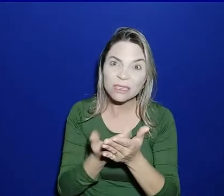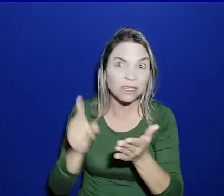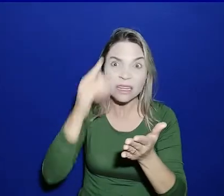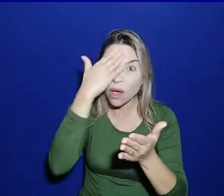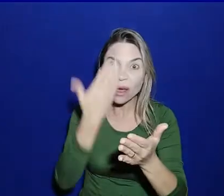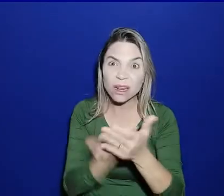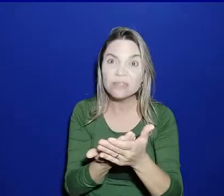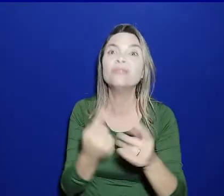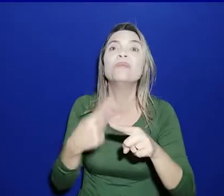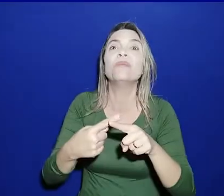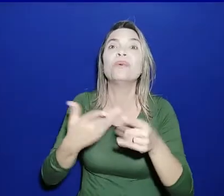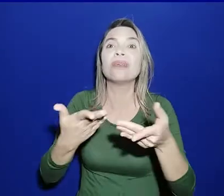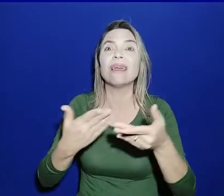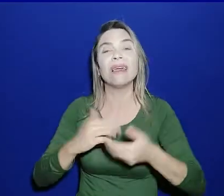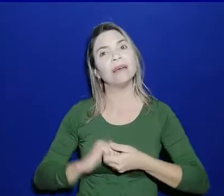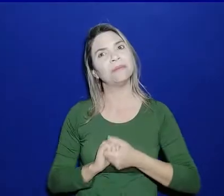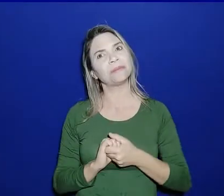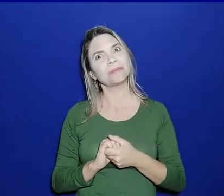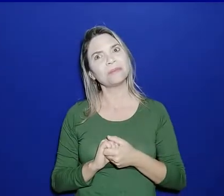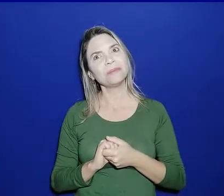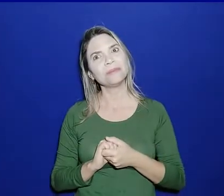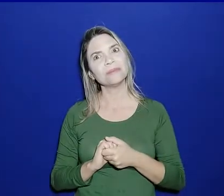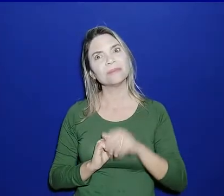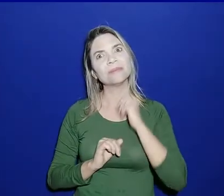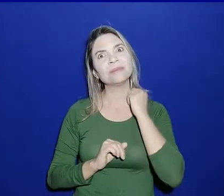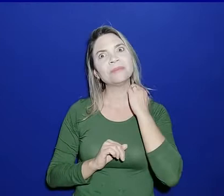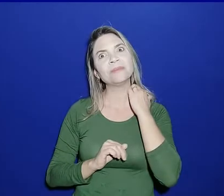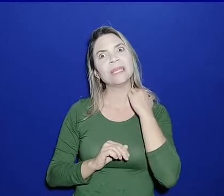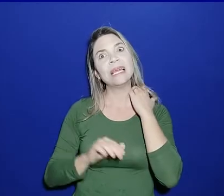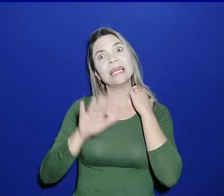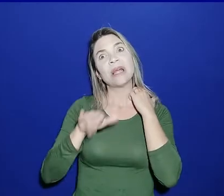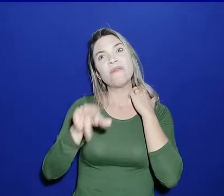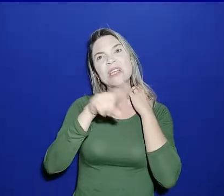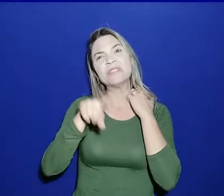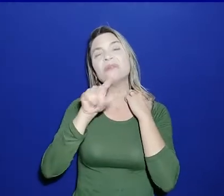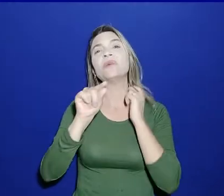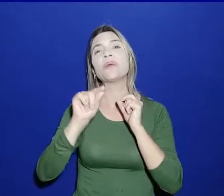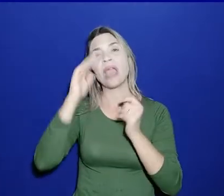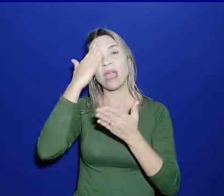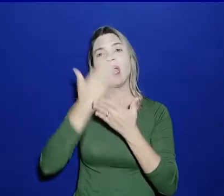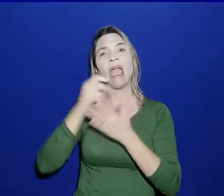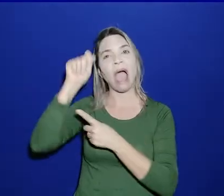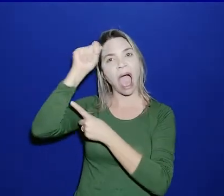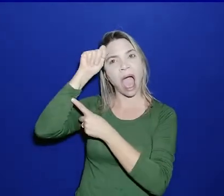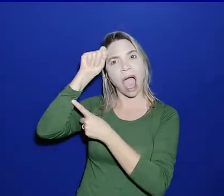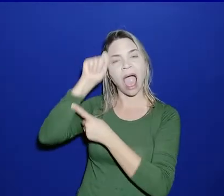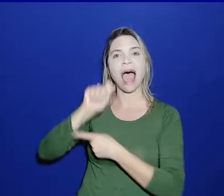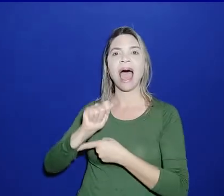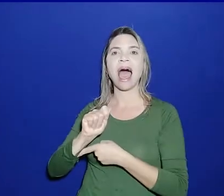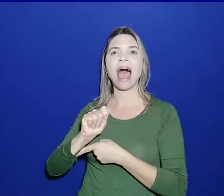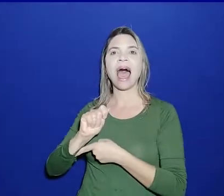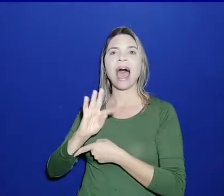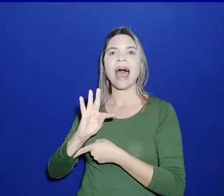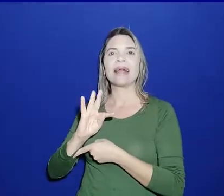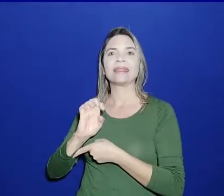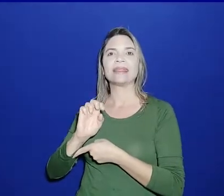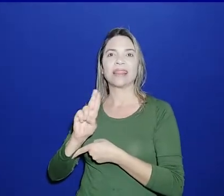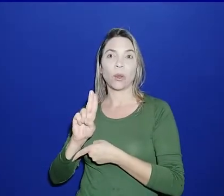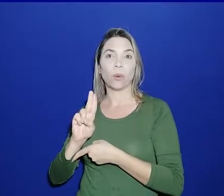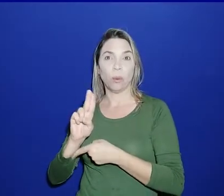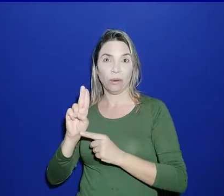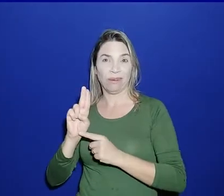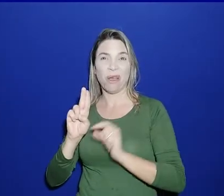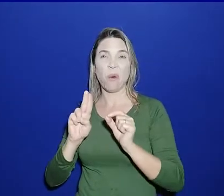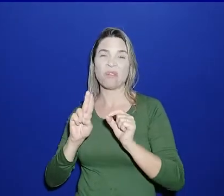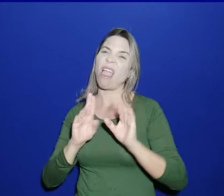Quem sabe você está cedendo à triste decisão do ateísmo. O ateísmo é um absurdo. O